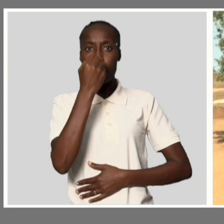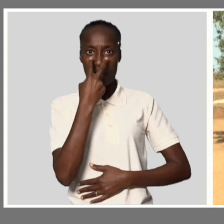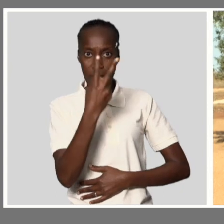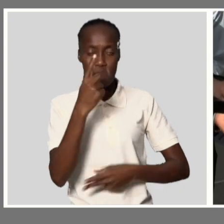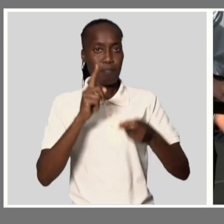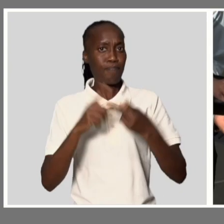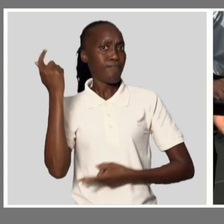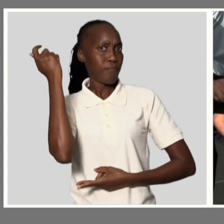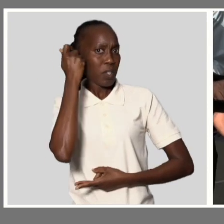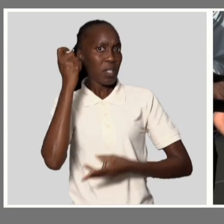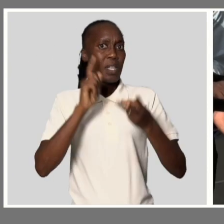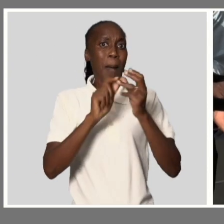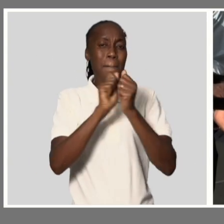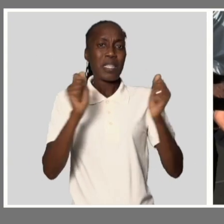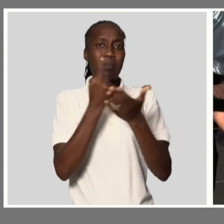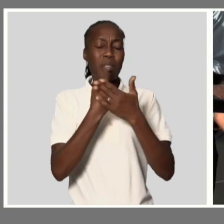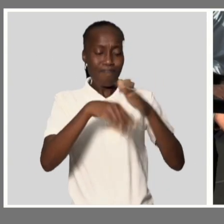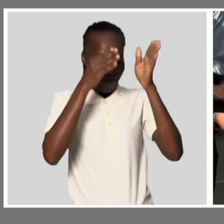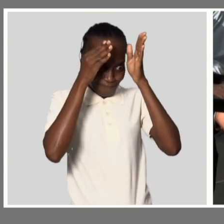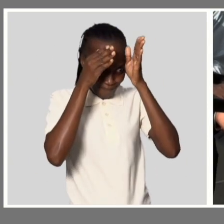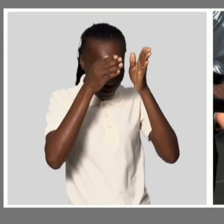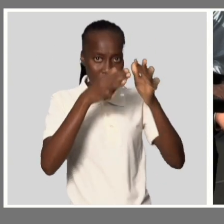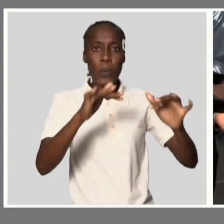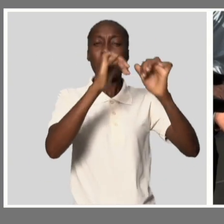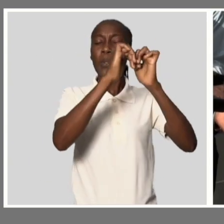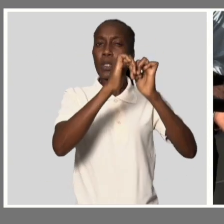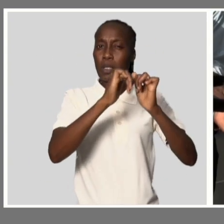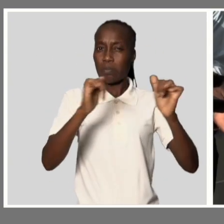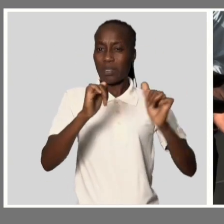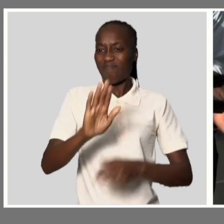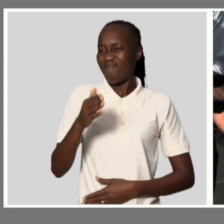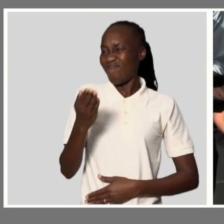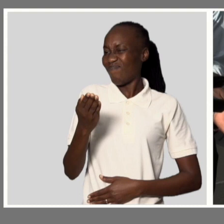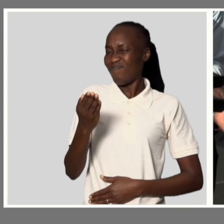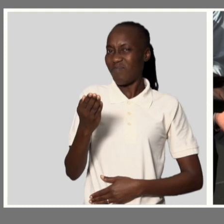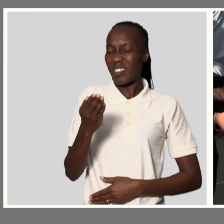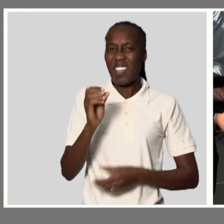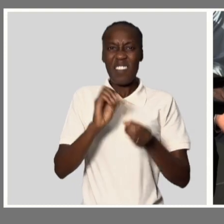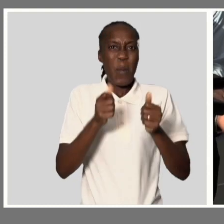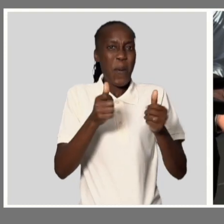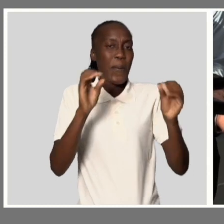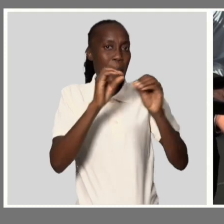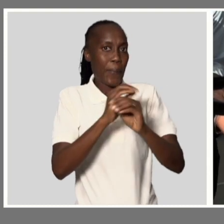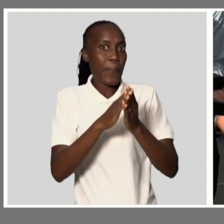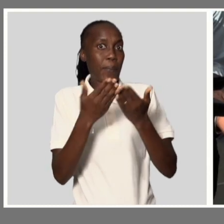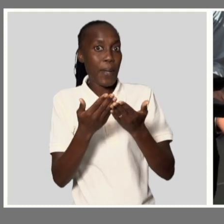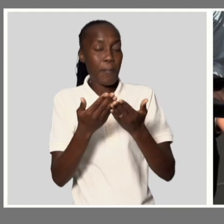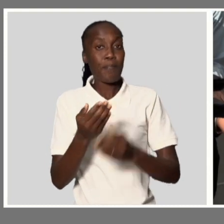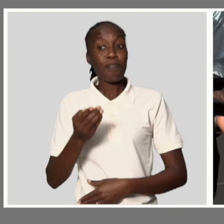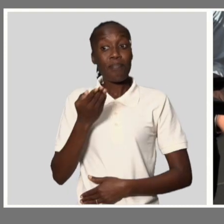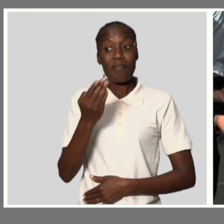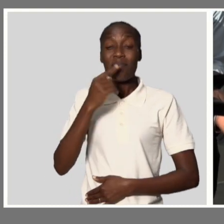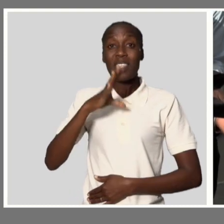ouvir, mas precisa de uma atenção especial e essa atenção ainda não foi criada. Para além do próprio sistema